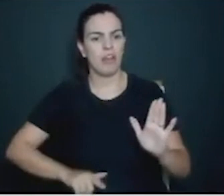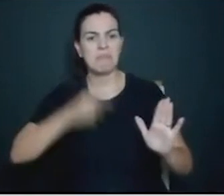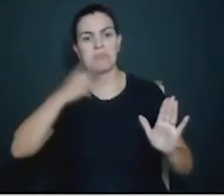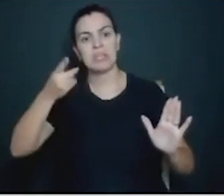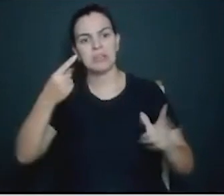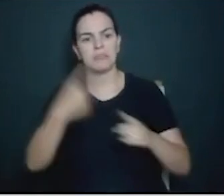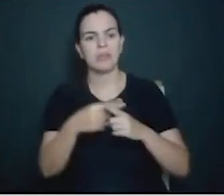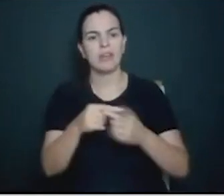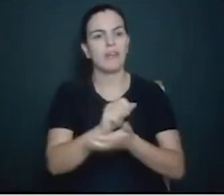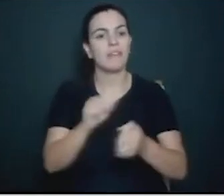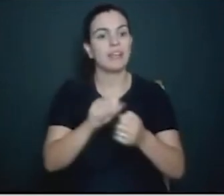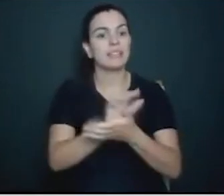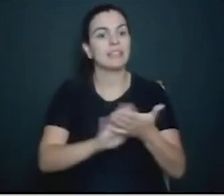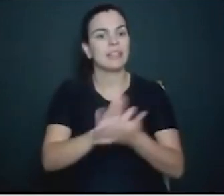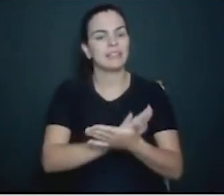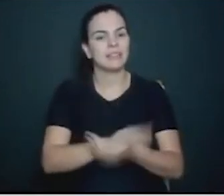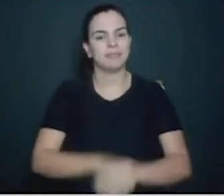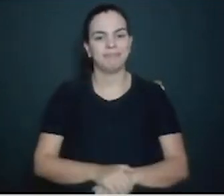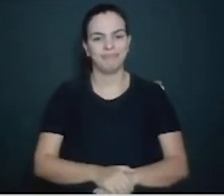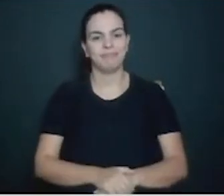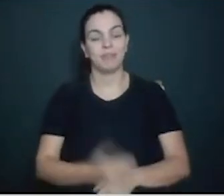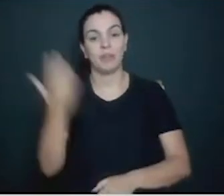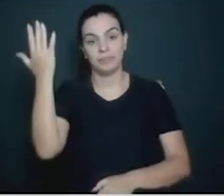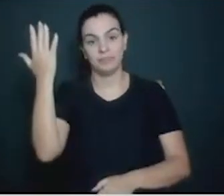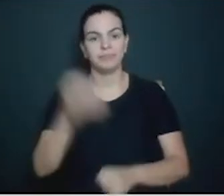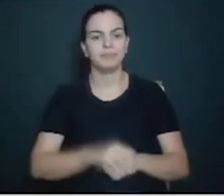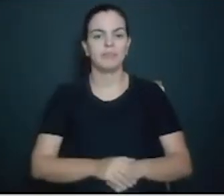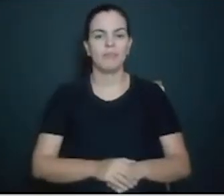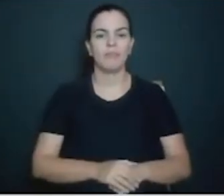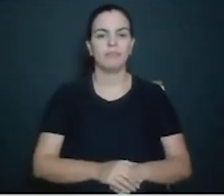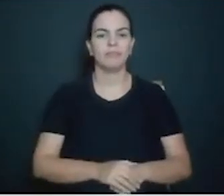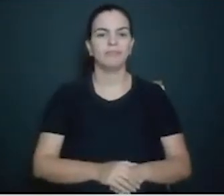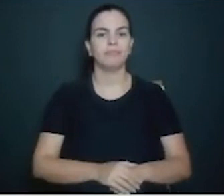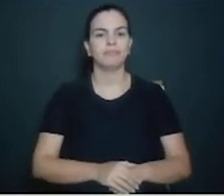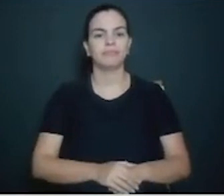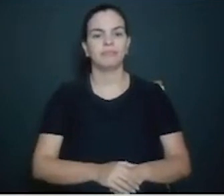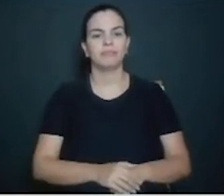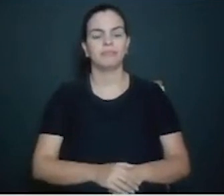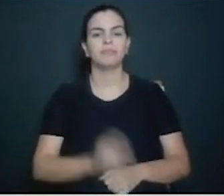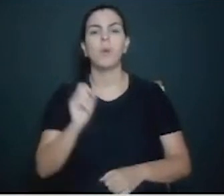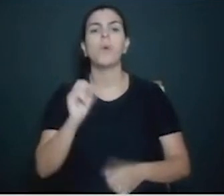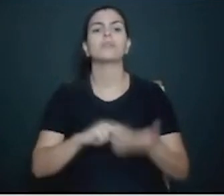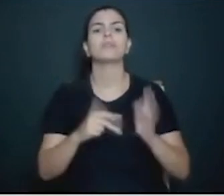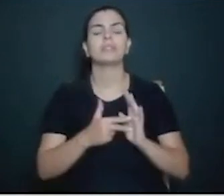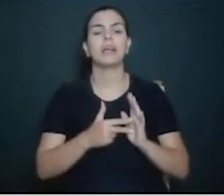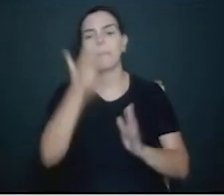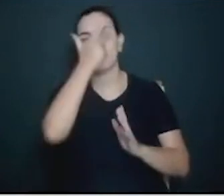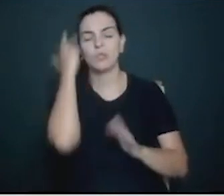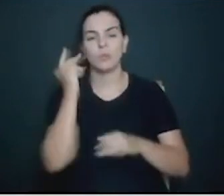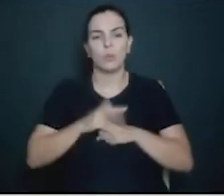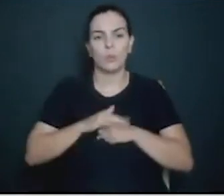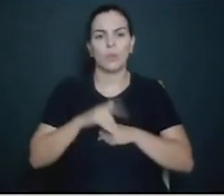Ponto 4, estabelecer a integração do sistema de prontuário do e-saúde. O que quer dizer isso? Quando um doente é atendido numa unidade de saúde